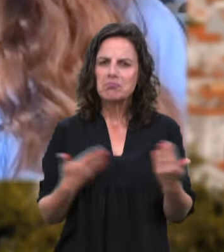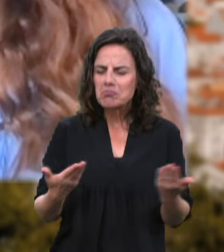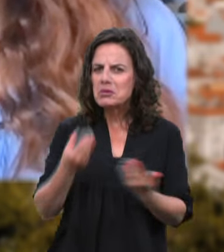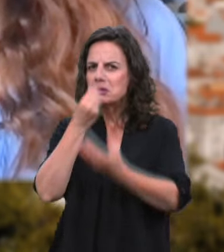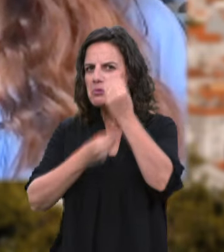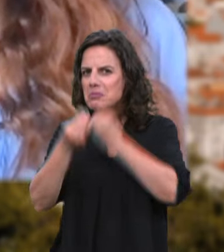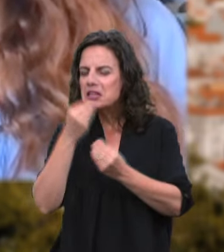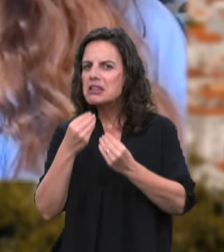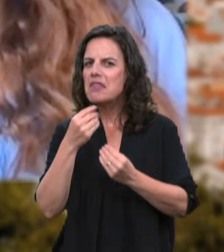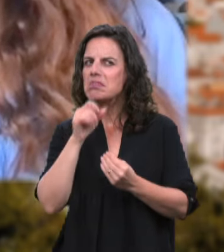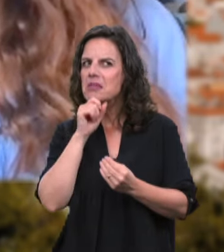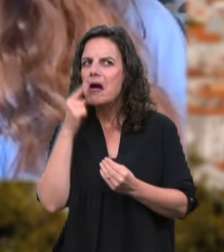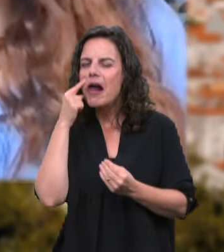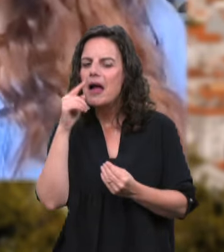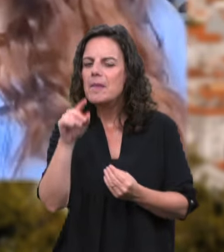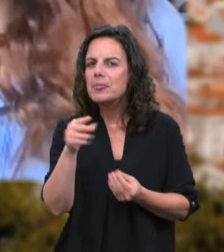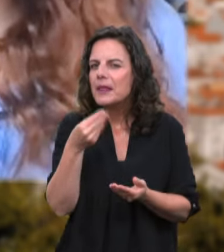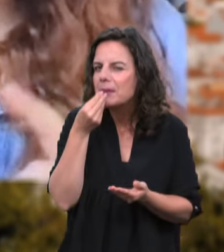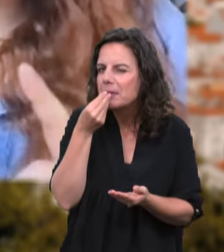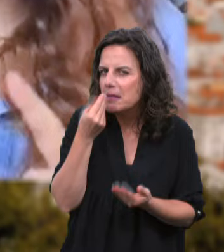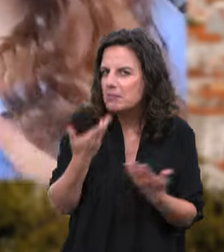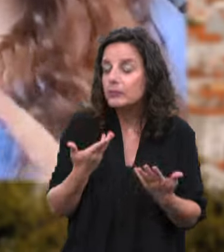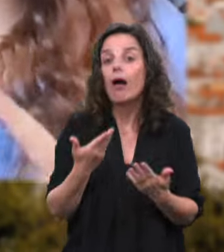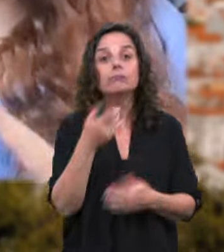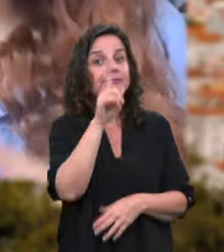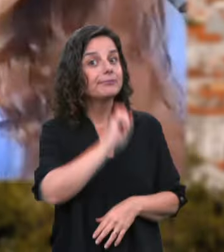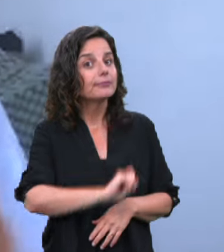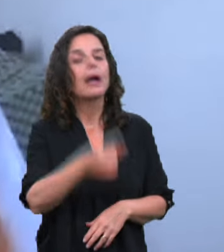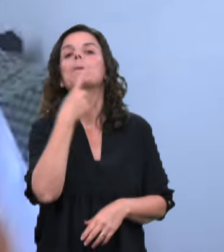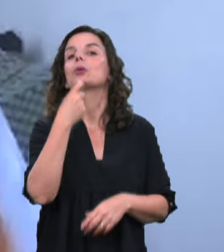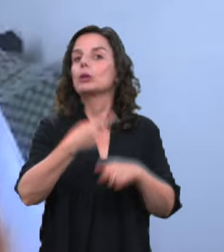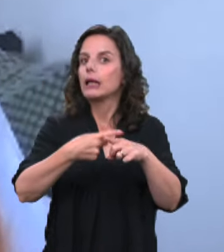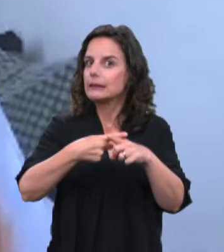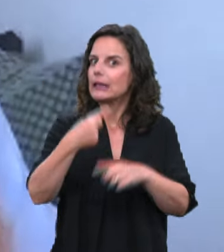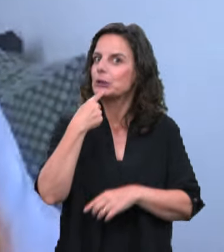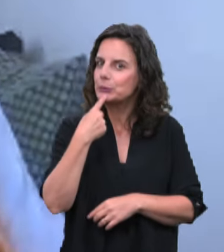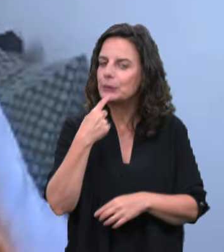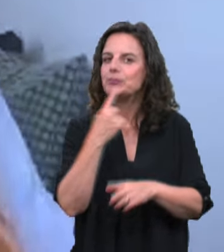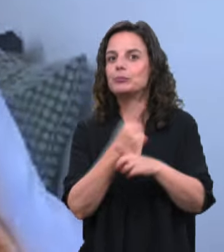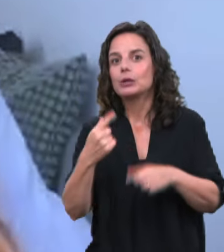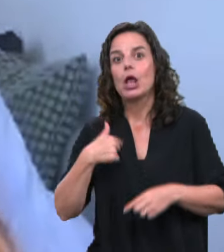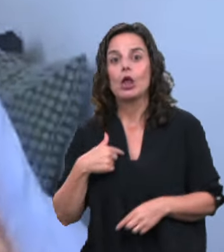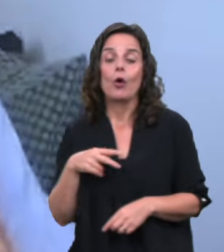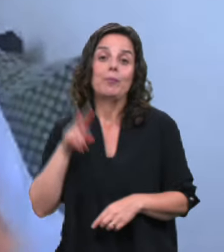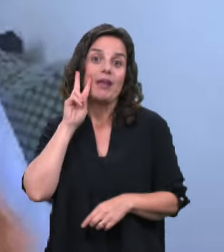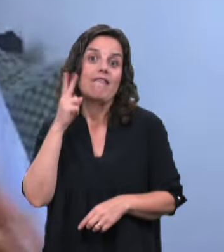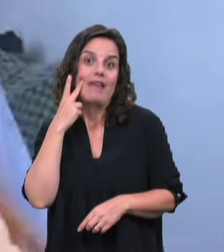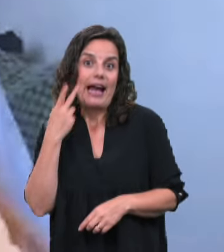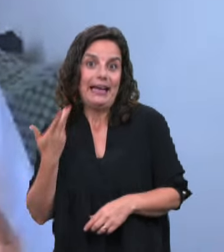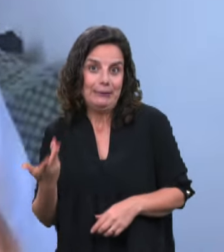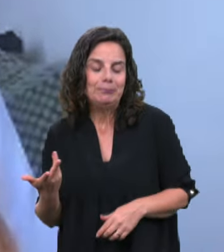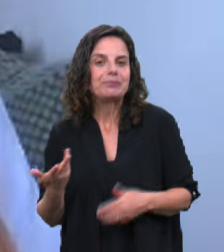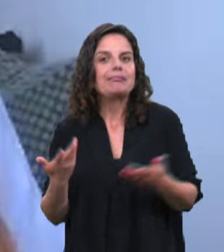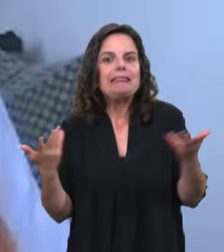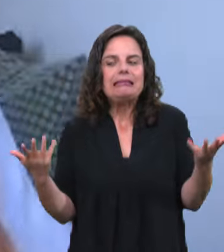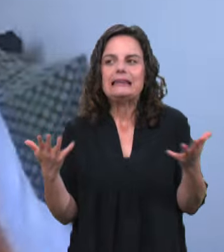E algum prato que devêssemos experimentar? Esta é uma pergunta super interessante, porque eu sou vegana. E a